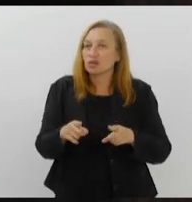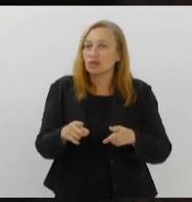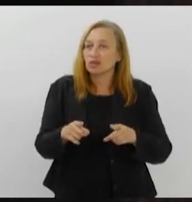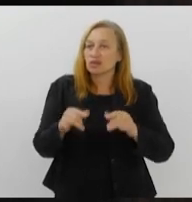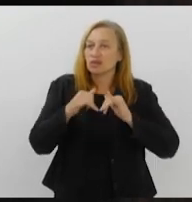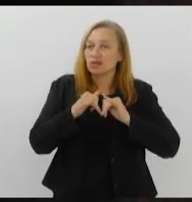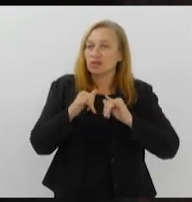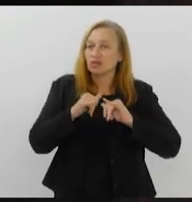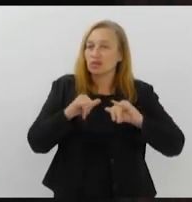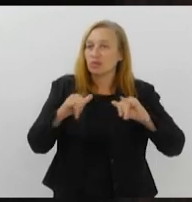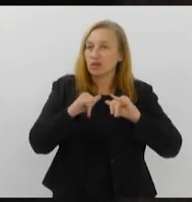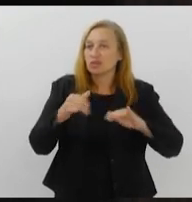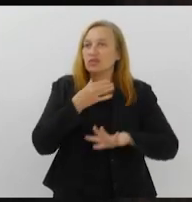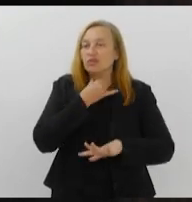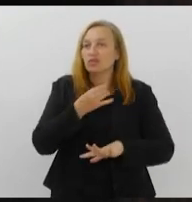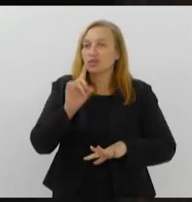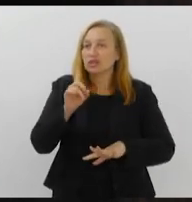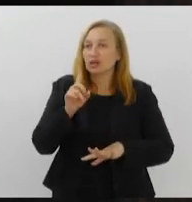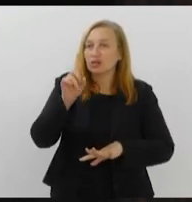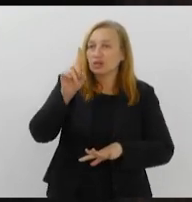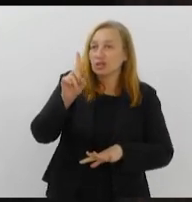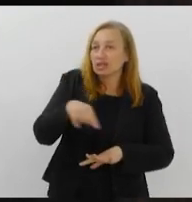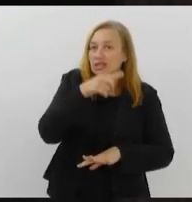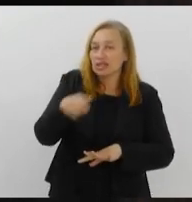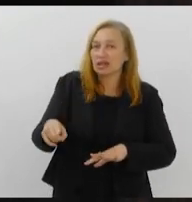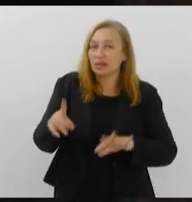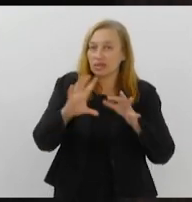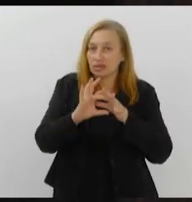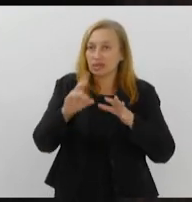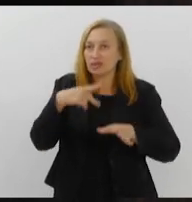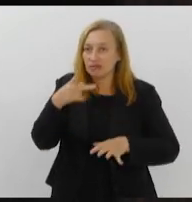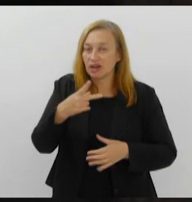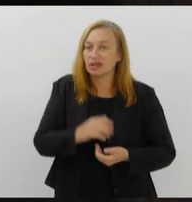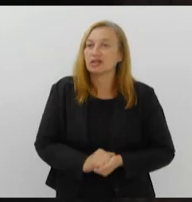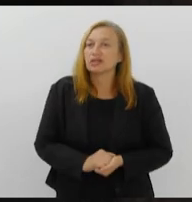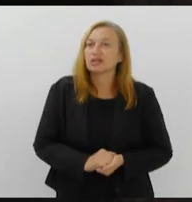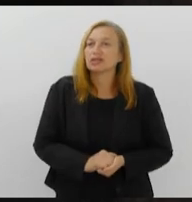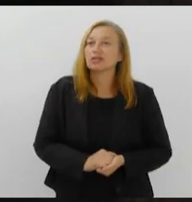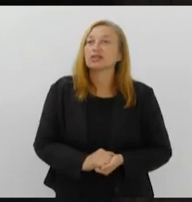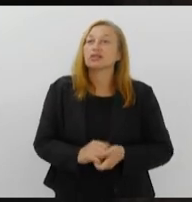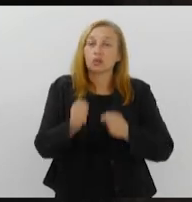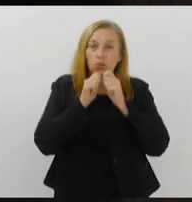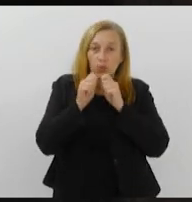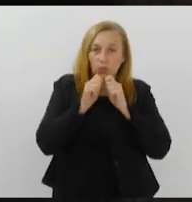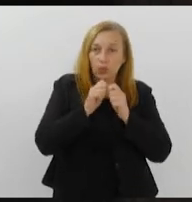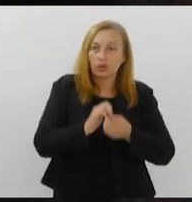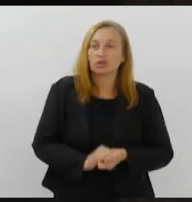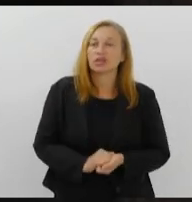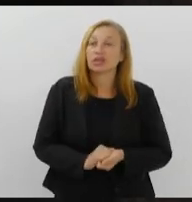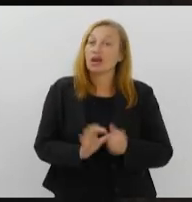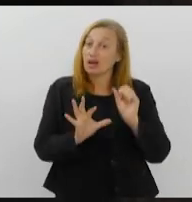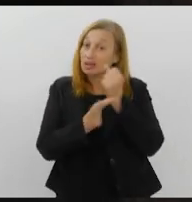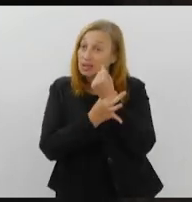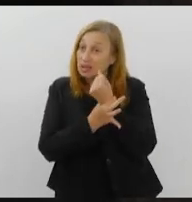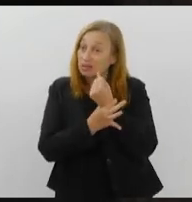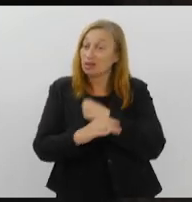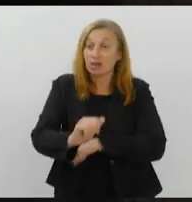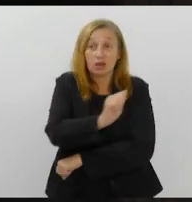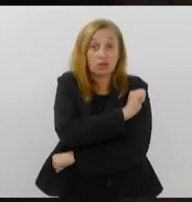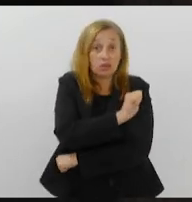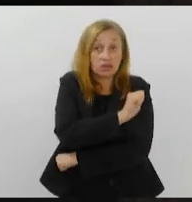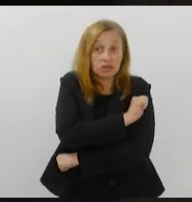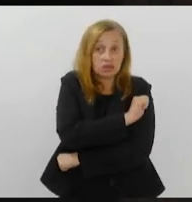não infrinjam a liberdade de expressão e de imprensa, assegurando que os alunos